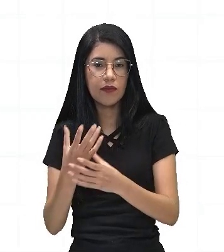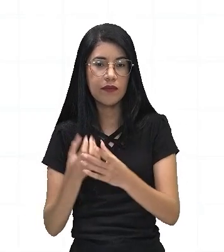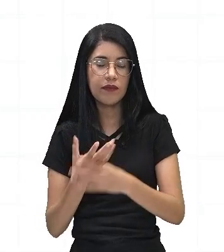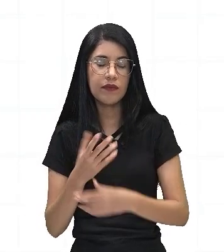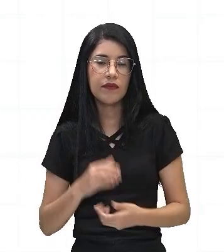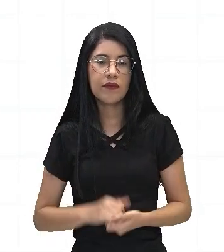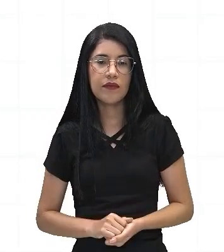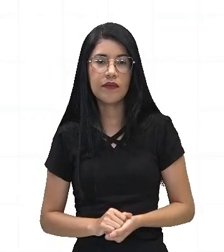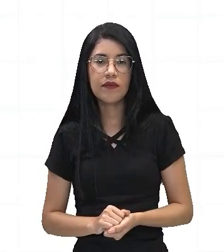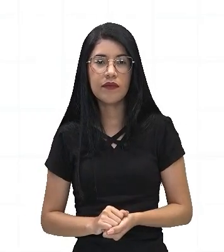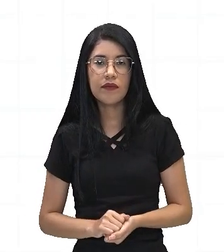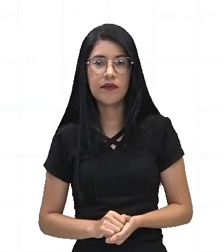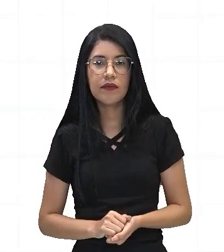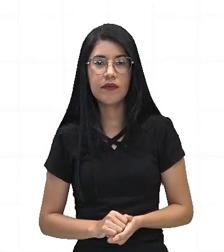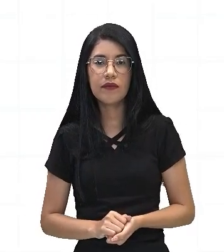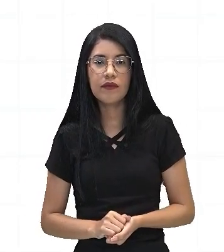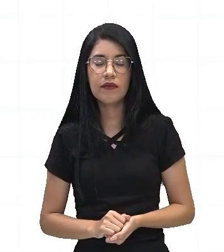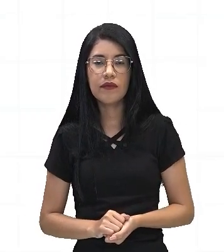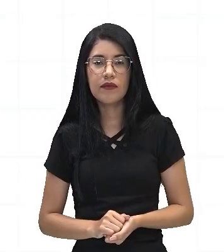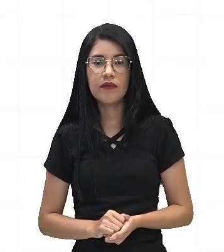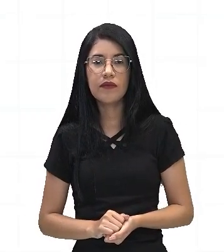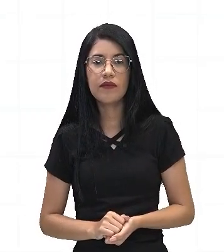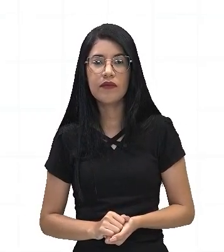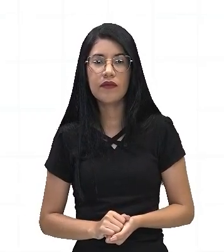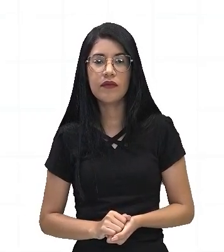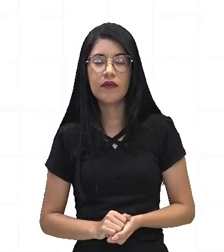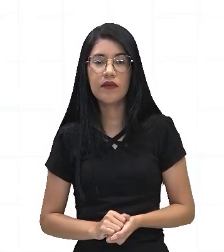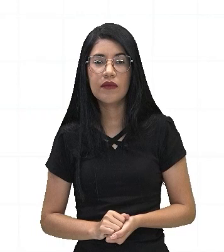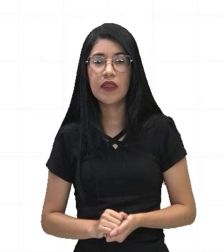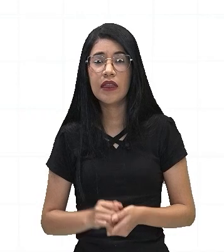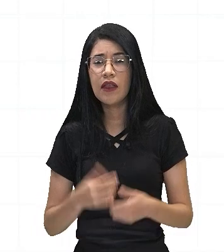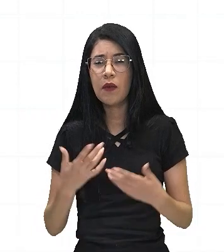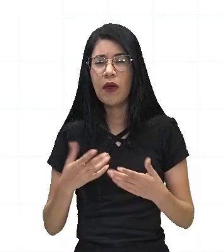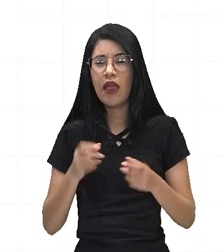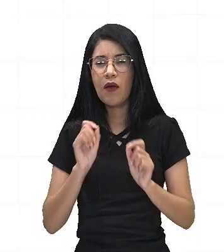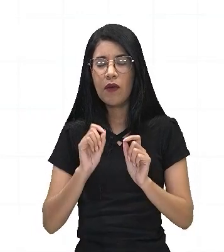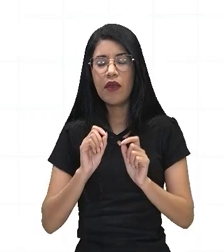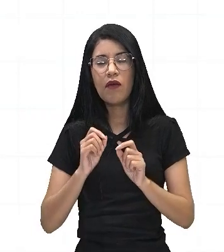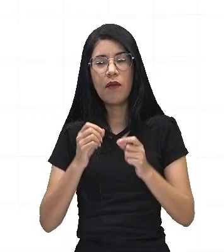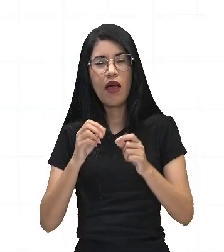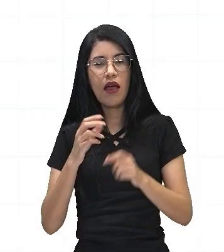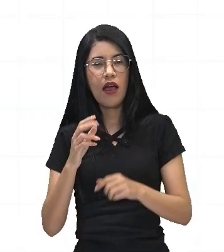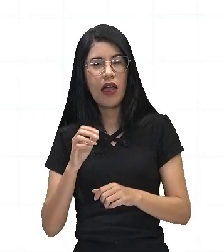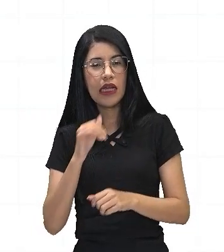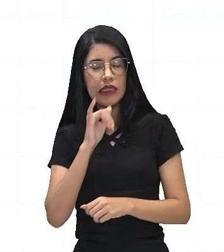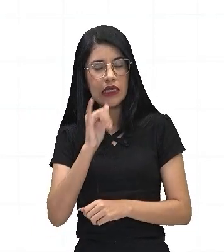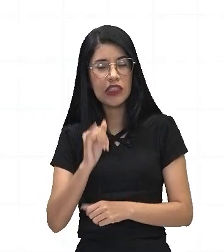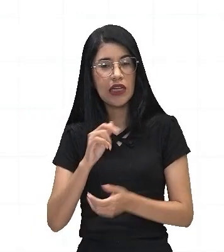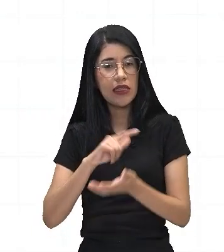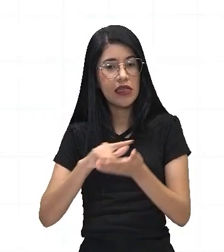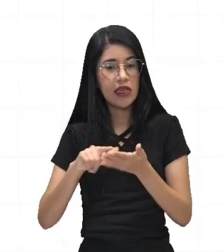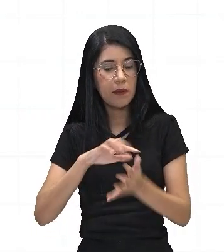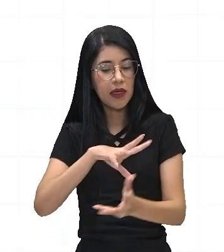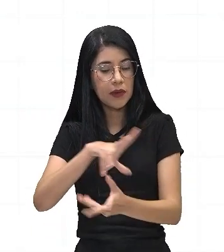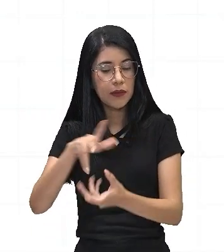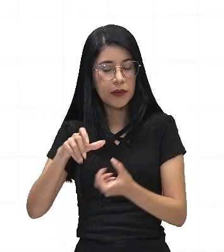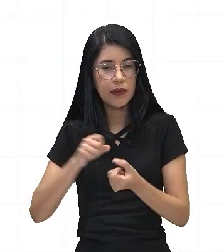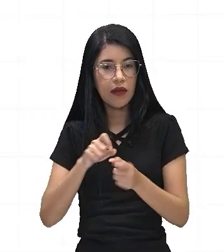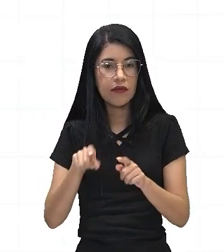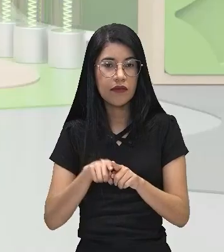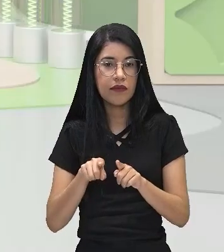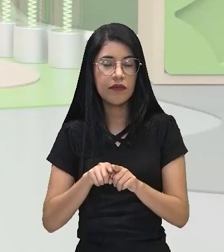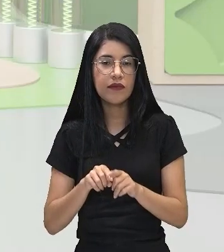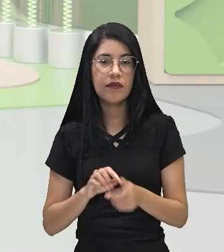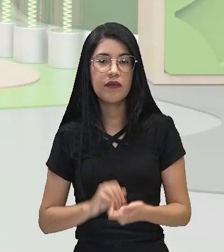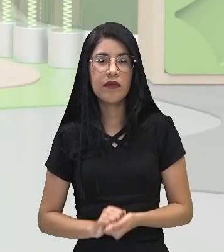solar a partir da radiação do Sol. E como a gente viu, né, uma energia considerada limpa e sustentável. E para a gente relembrar e entender